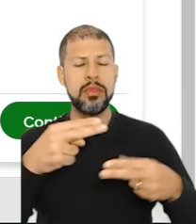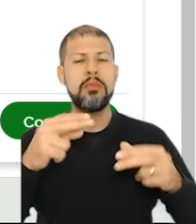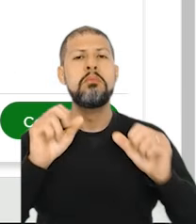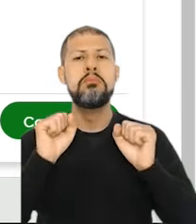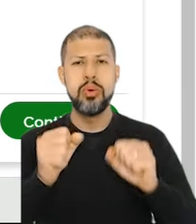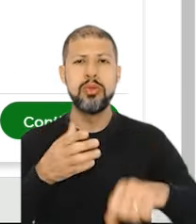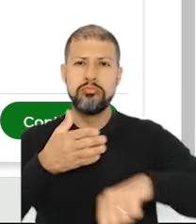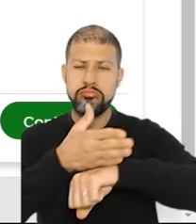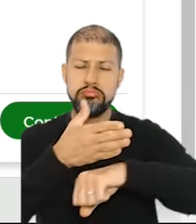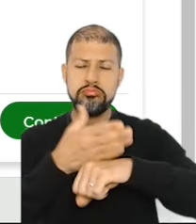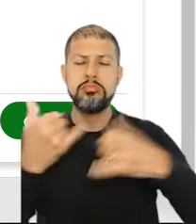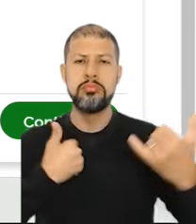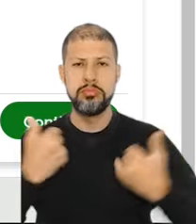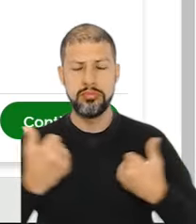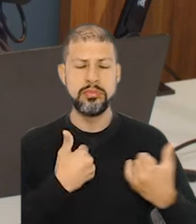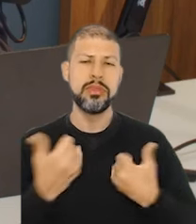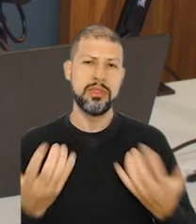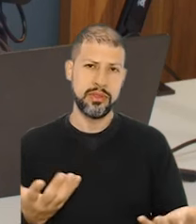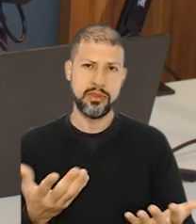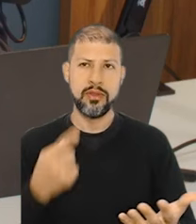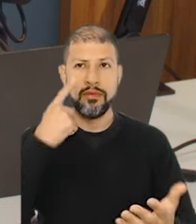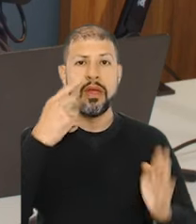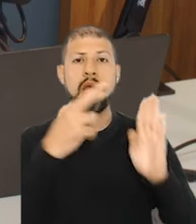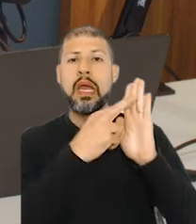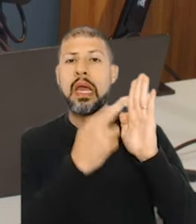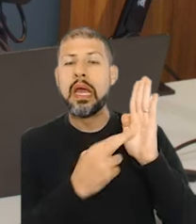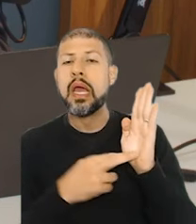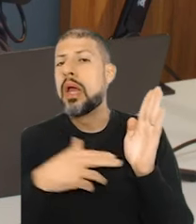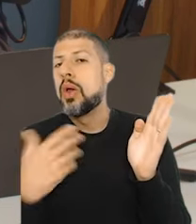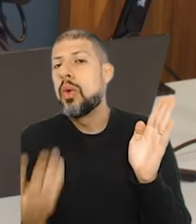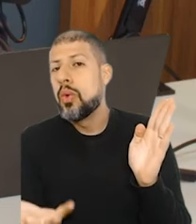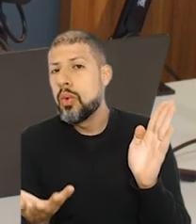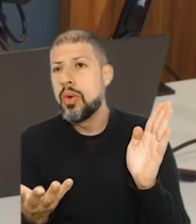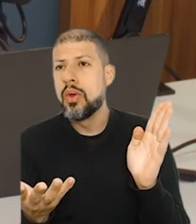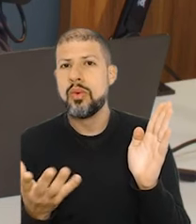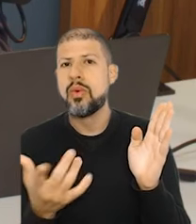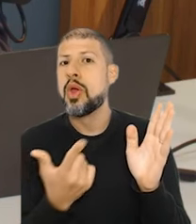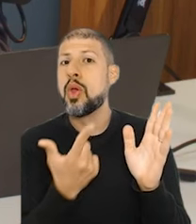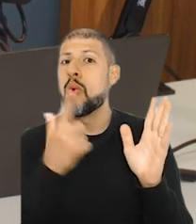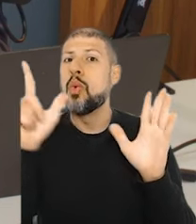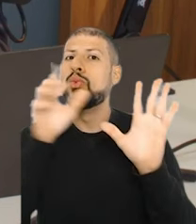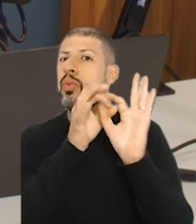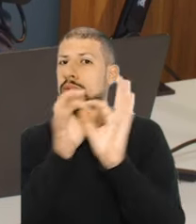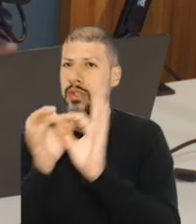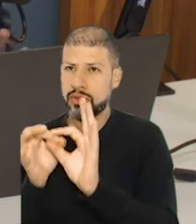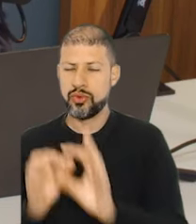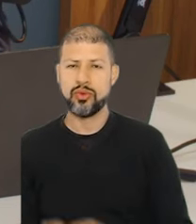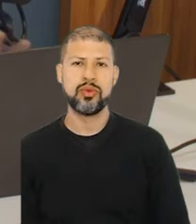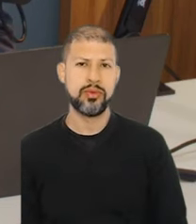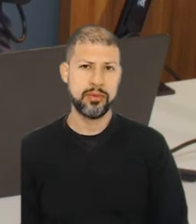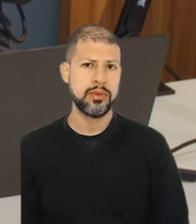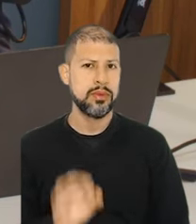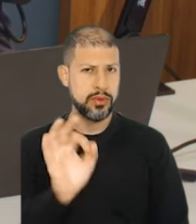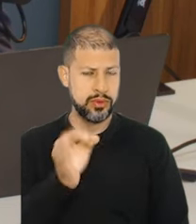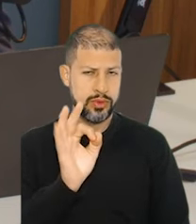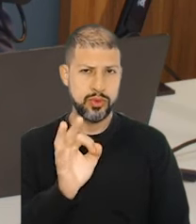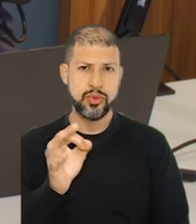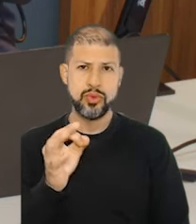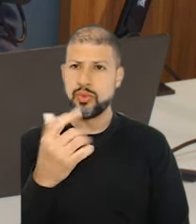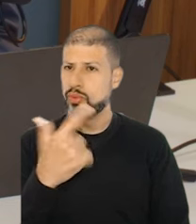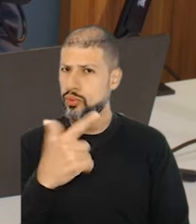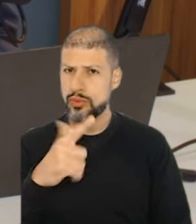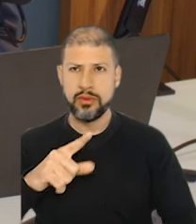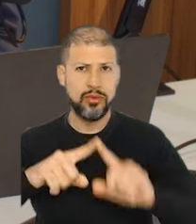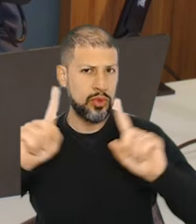né sobre eh Quais são as regras de empregado que é um outro contexto isto tá nesse caso aqui como não tem empregado